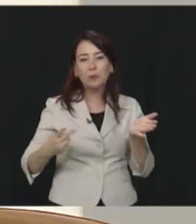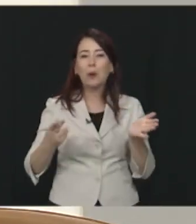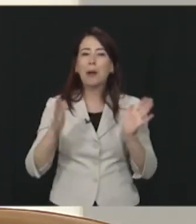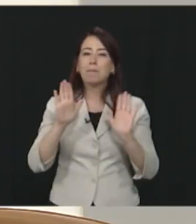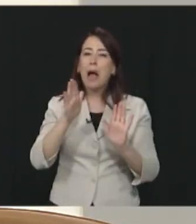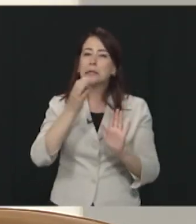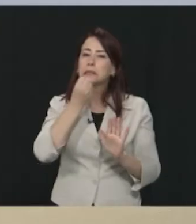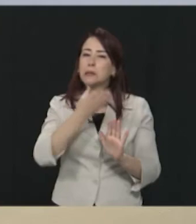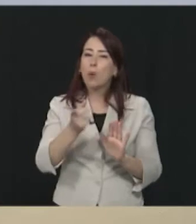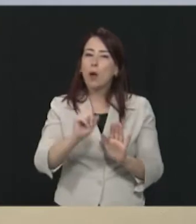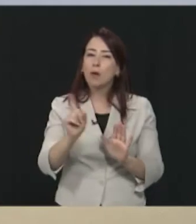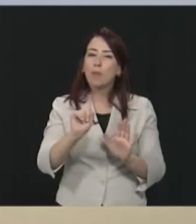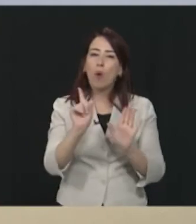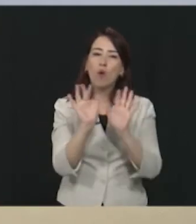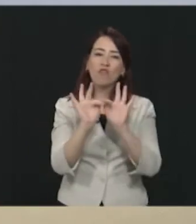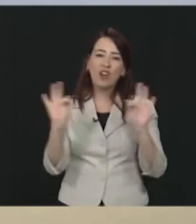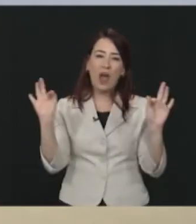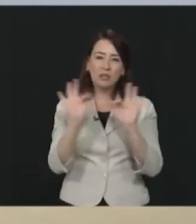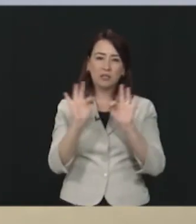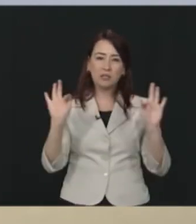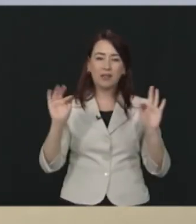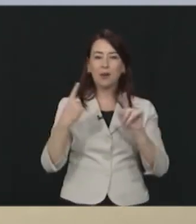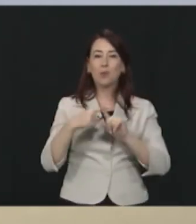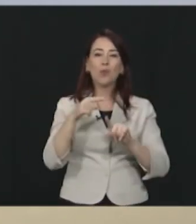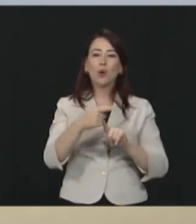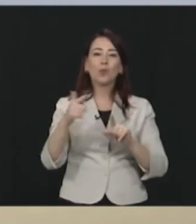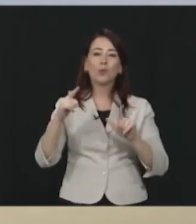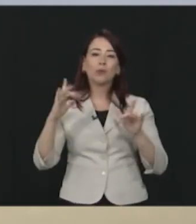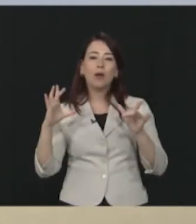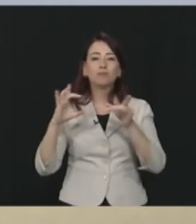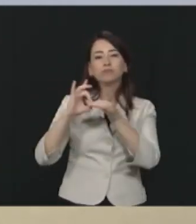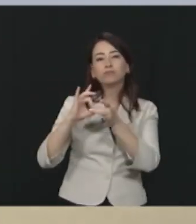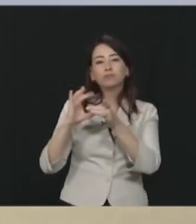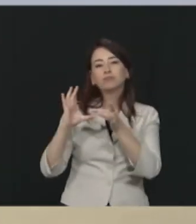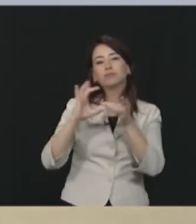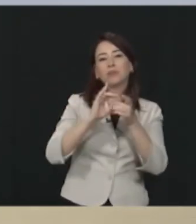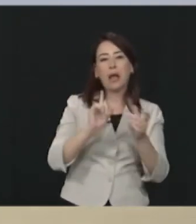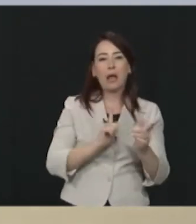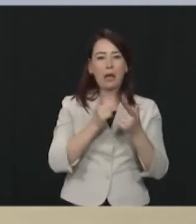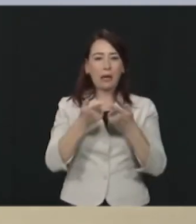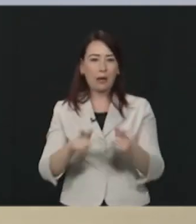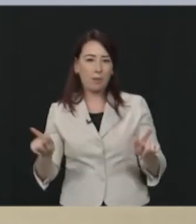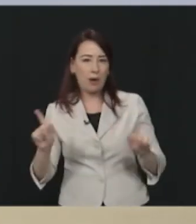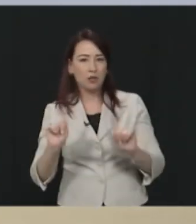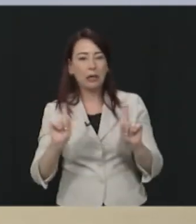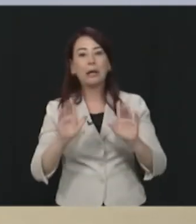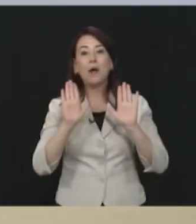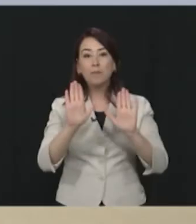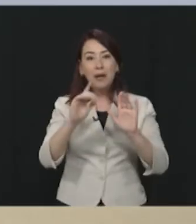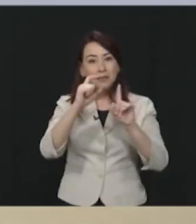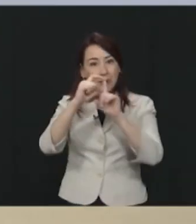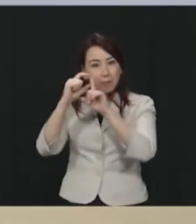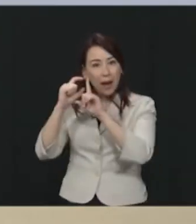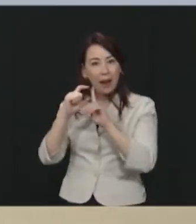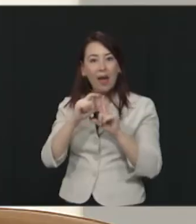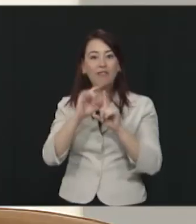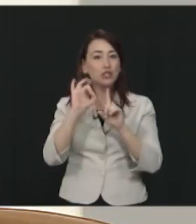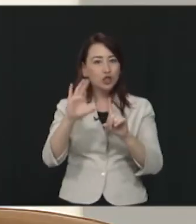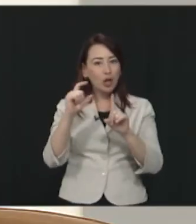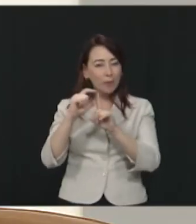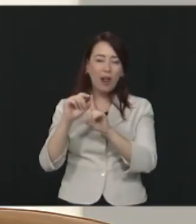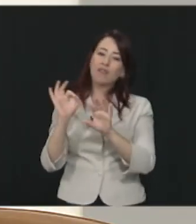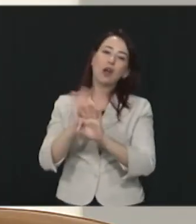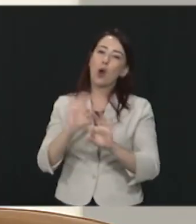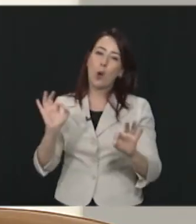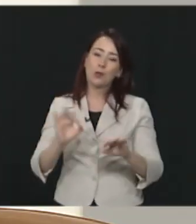bom, porque ele não articula bem a gramática, né? Mas para palavras individualmente, ele é excelente. Que bacana. Ô, gente,